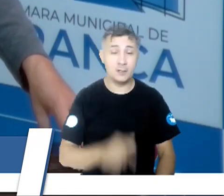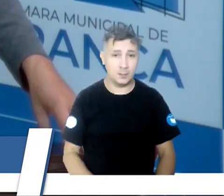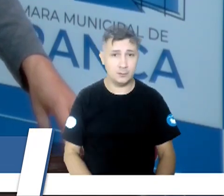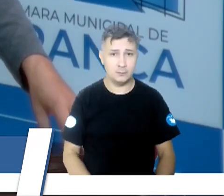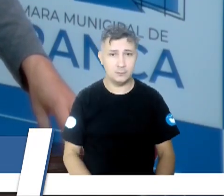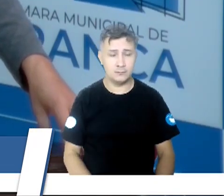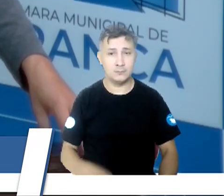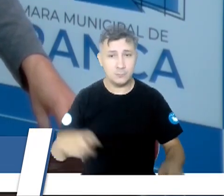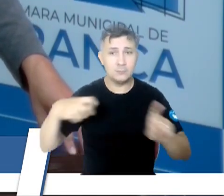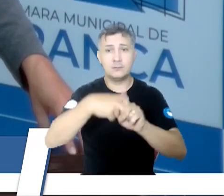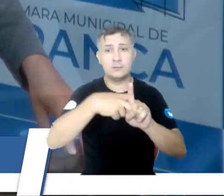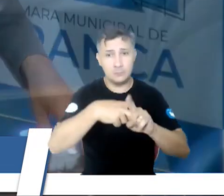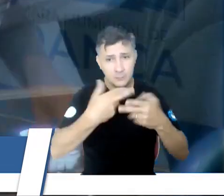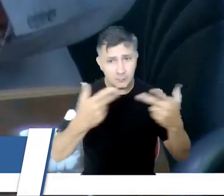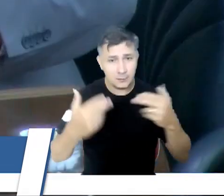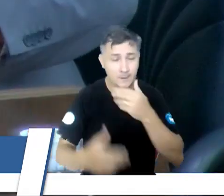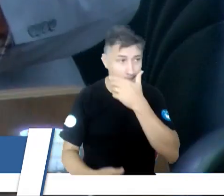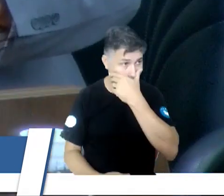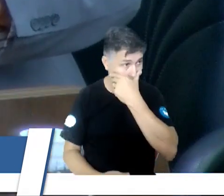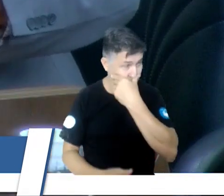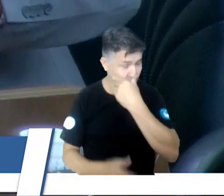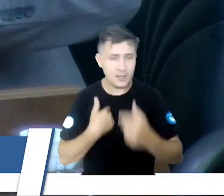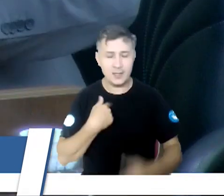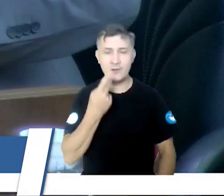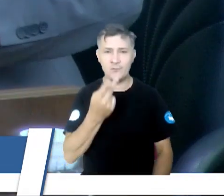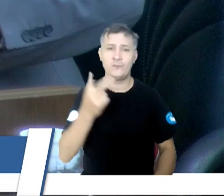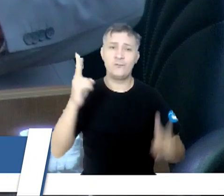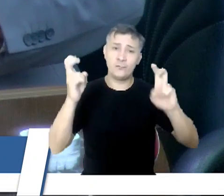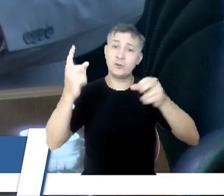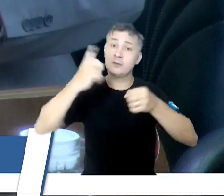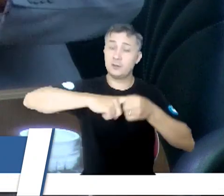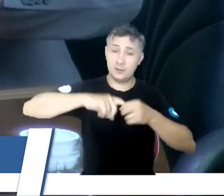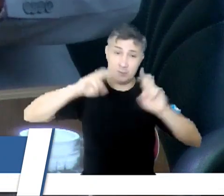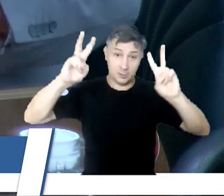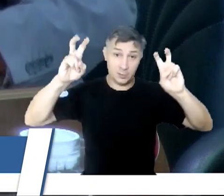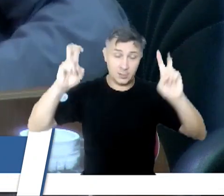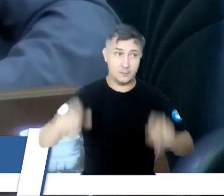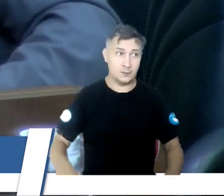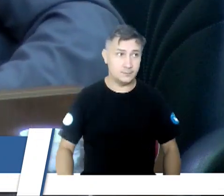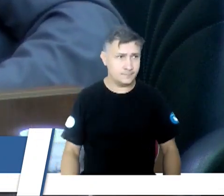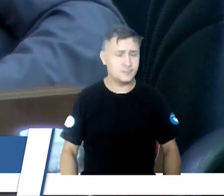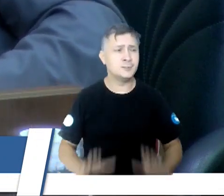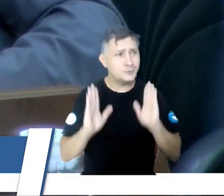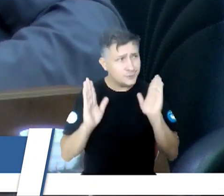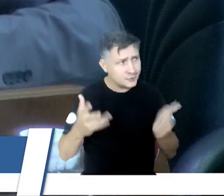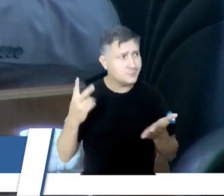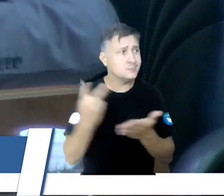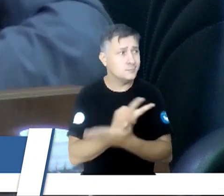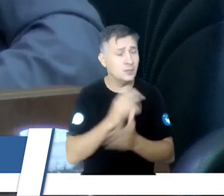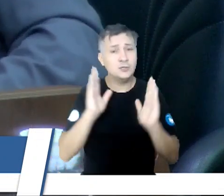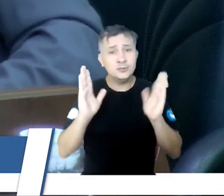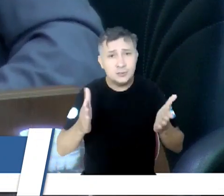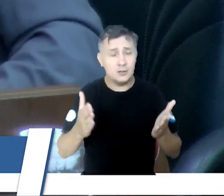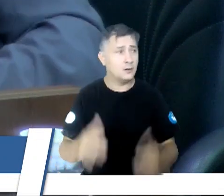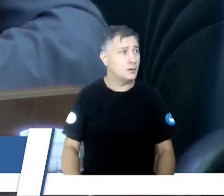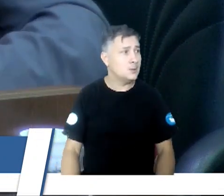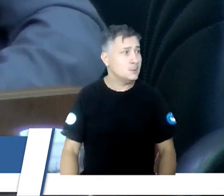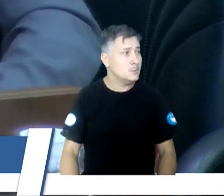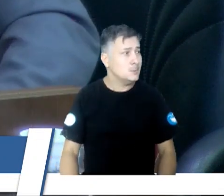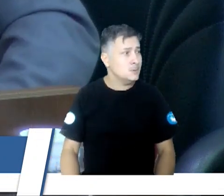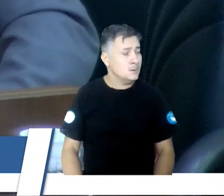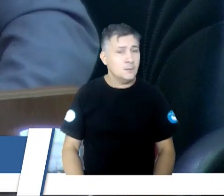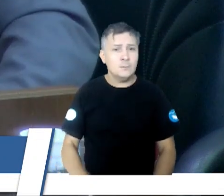eu vou retornar ao tema aqui, o nobre vereador, que é antigo já, a gente já foi derrotado. Você acha que o cidadão que